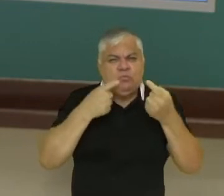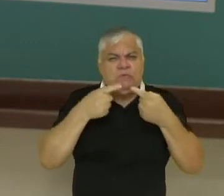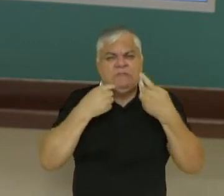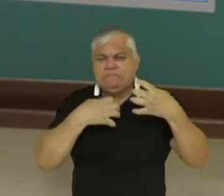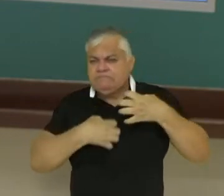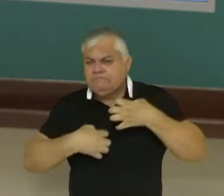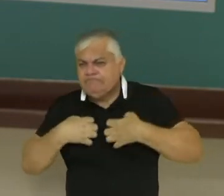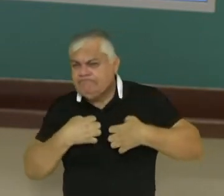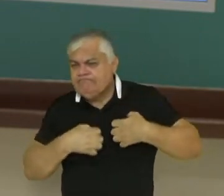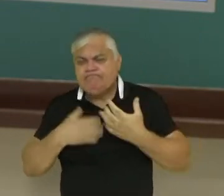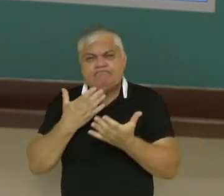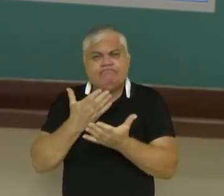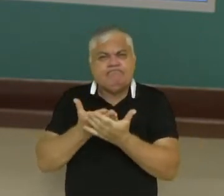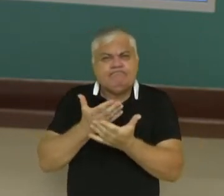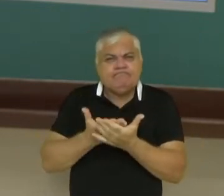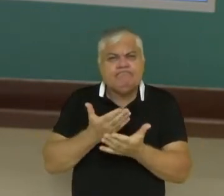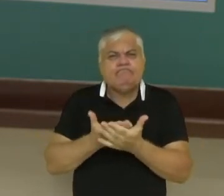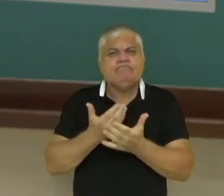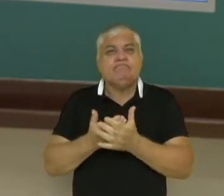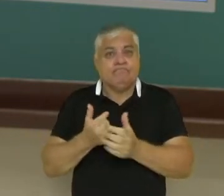gente está numa época de Inquisição,